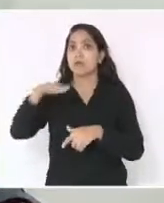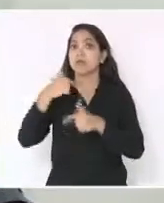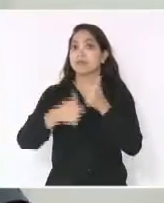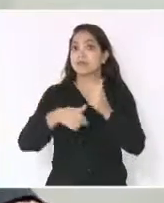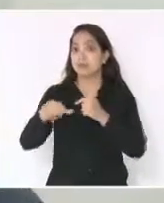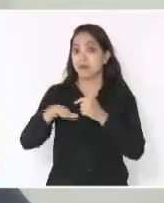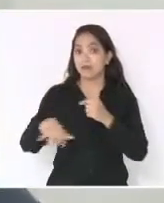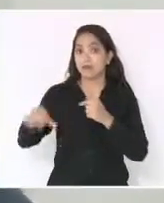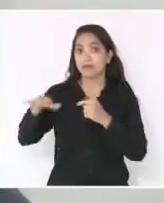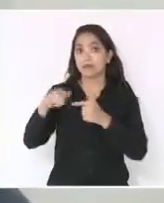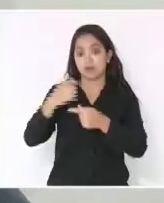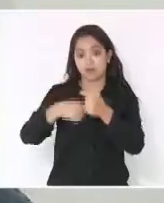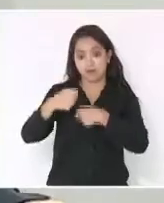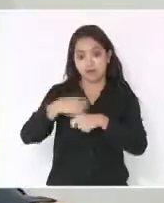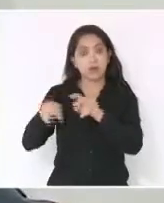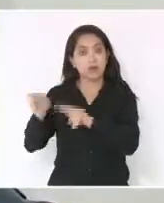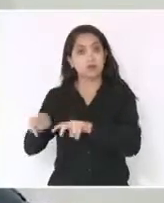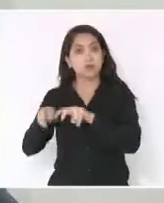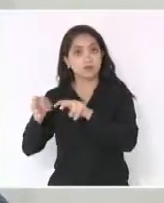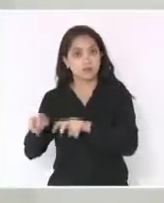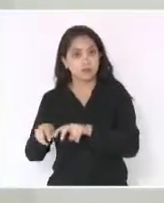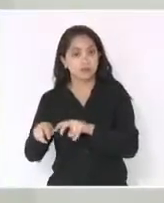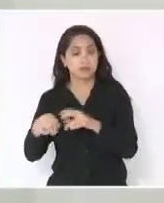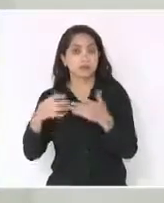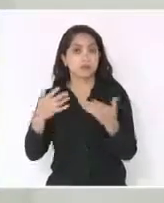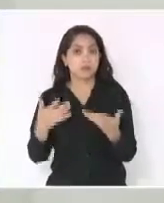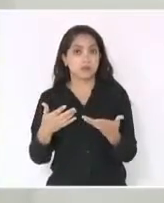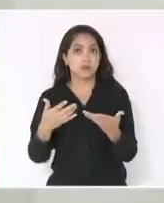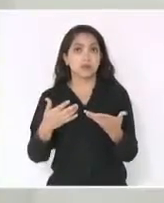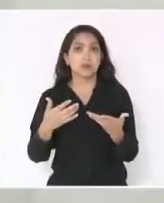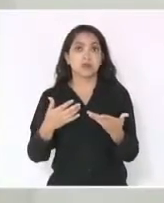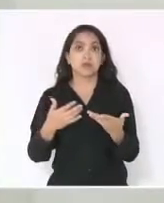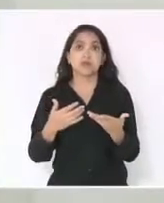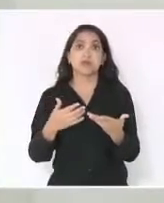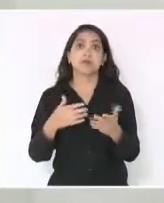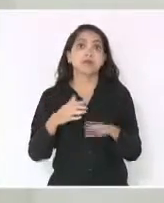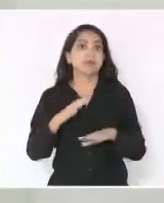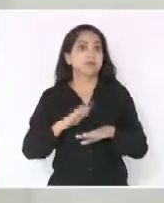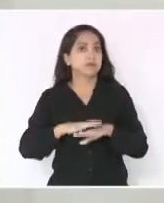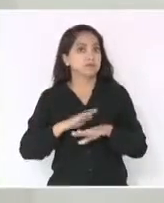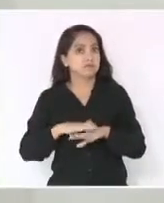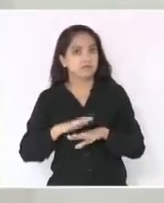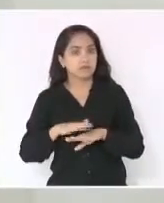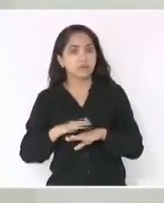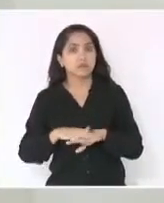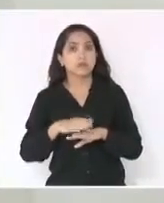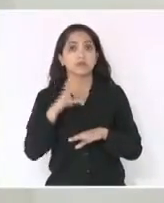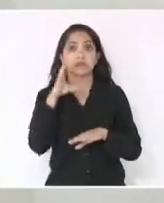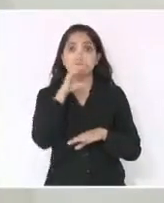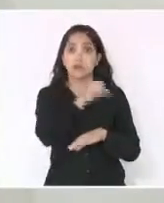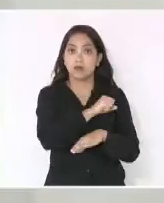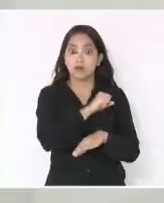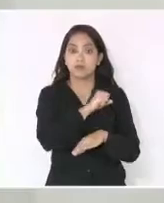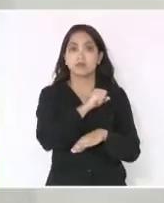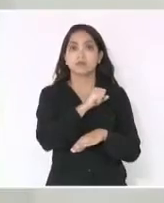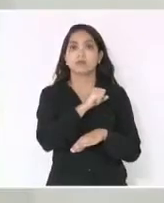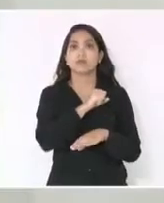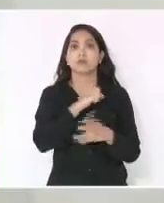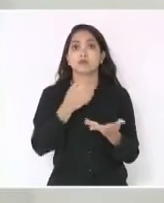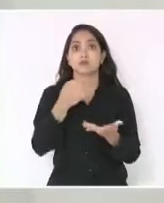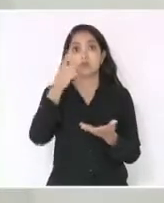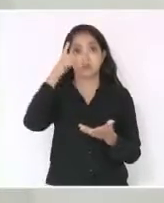nada melhor do que uma ação concreta em função do 1º de maio e já que o